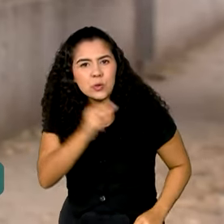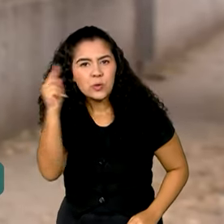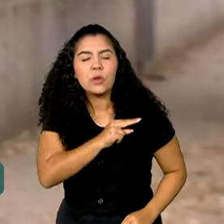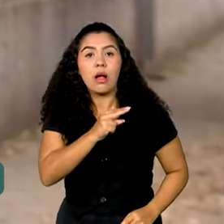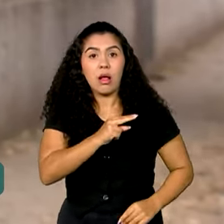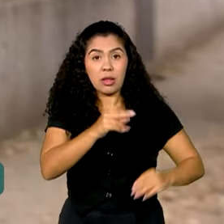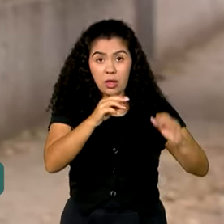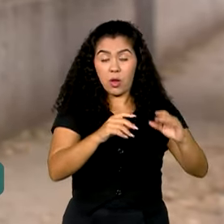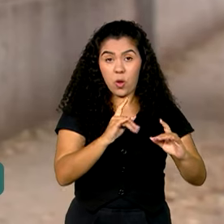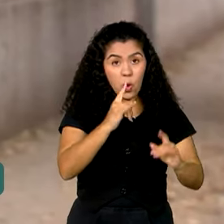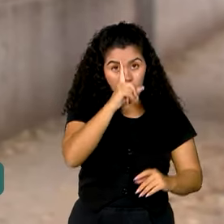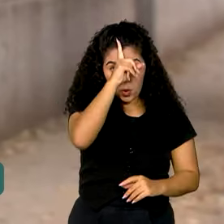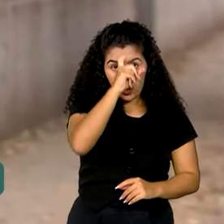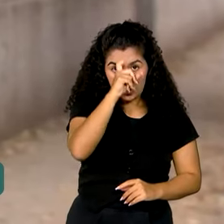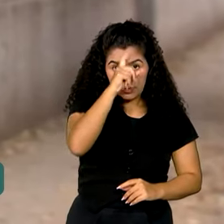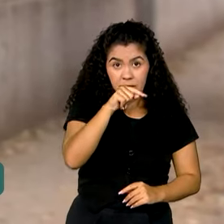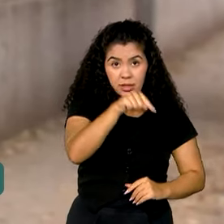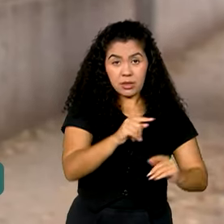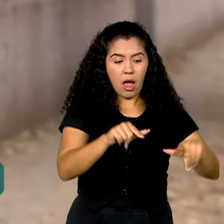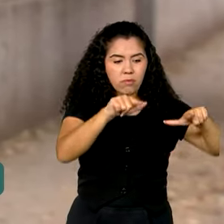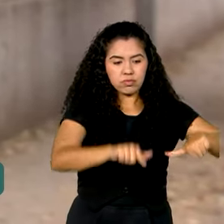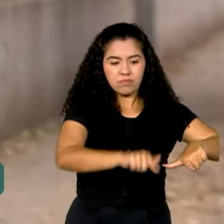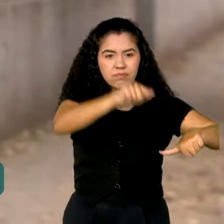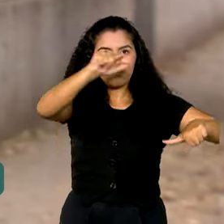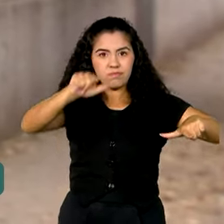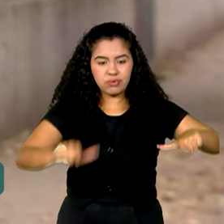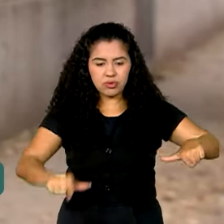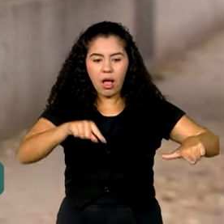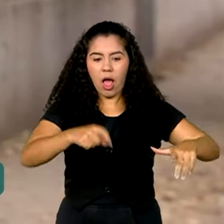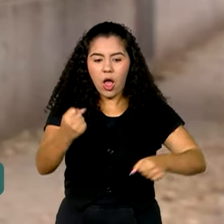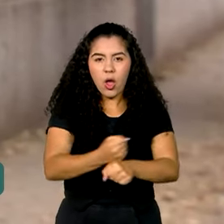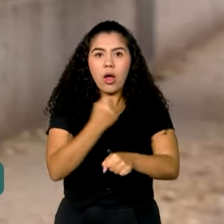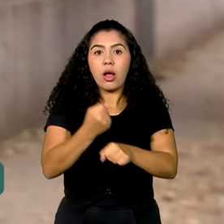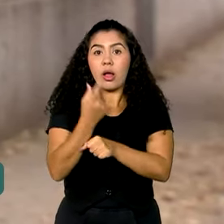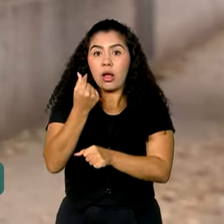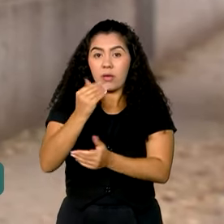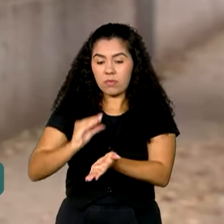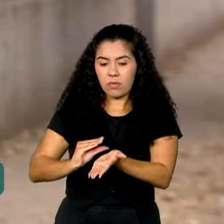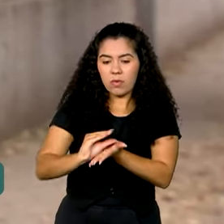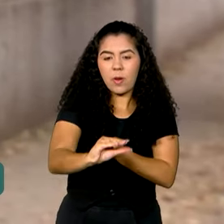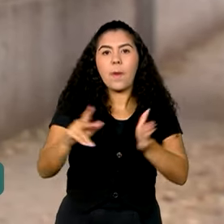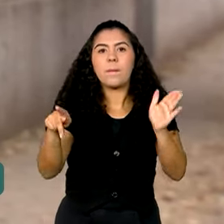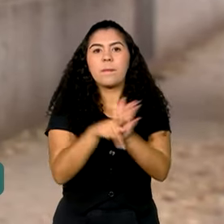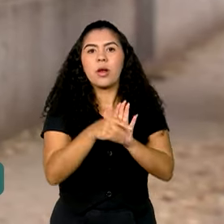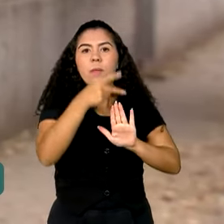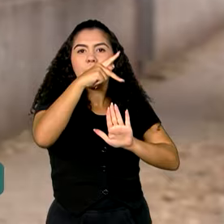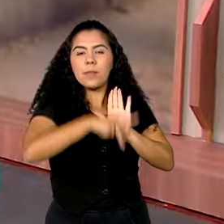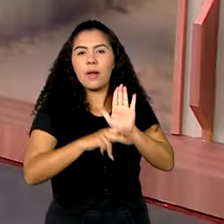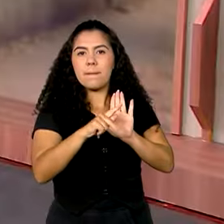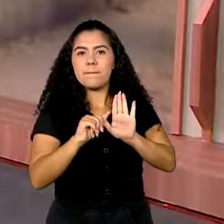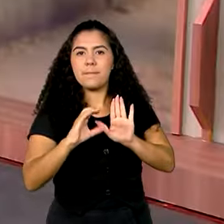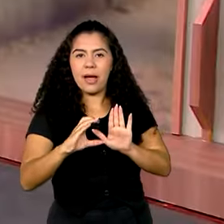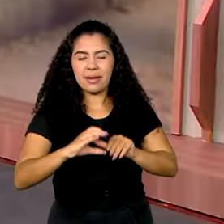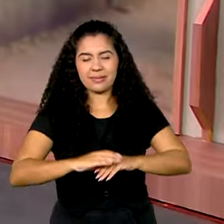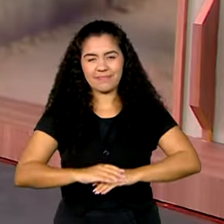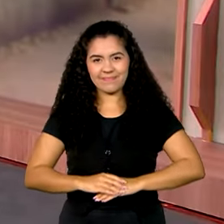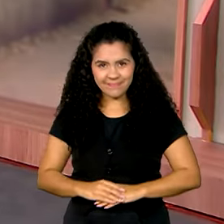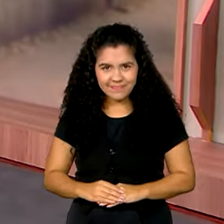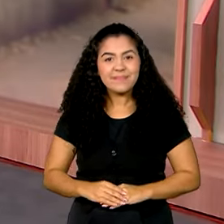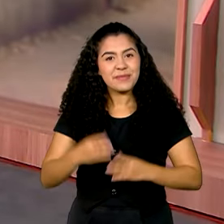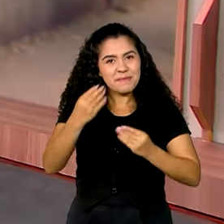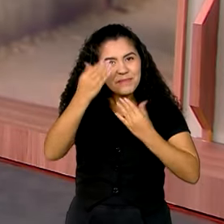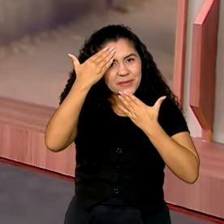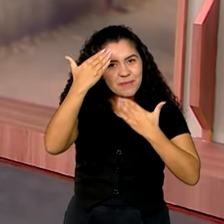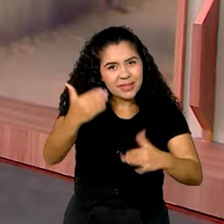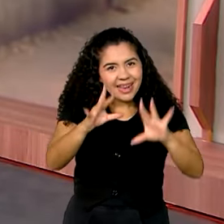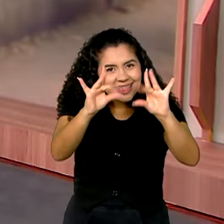ampliação do Hospital das Clínicas de Uberlândia contou com investimentos do PAC. Karine. Obrigada, Dimas, por